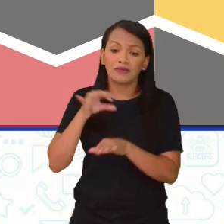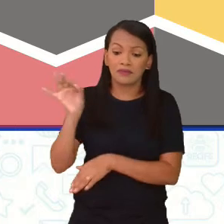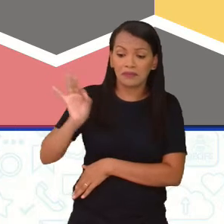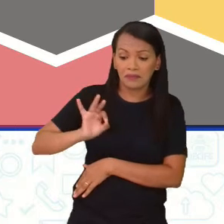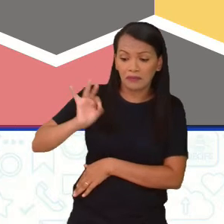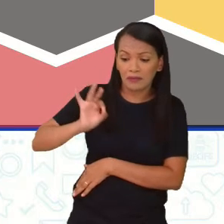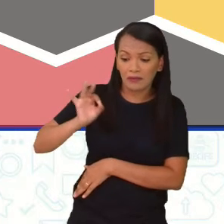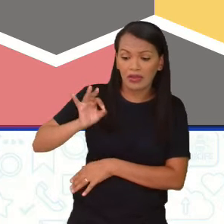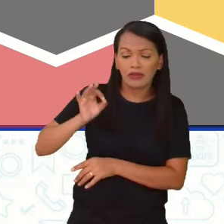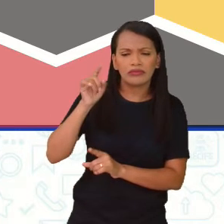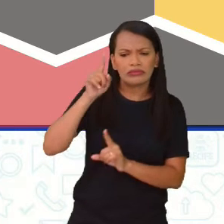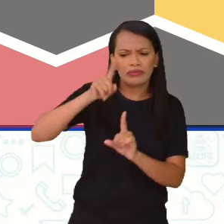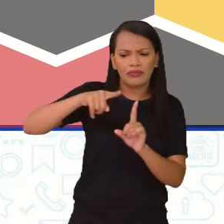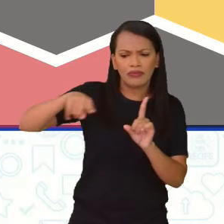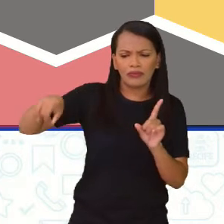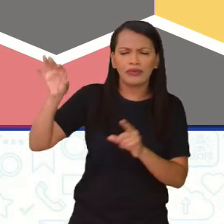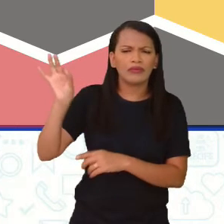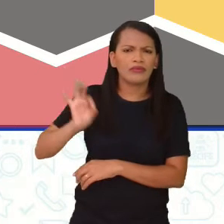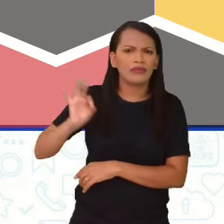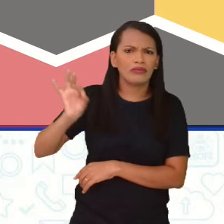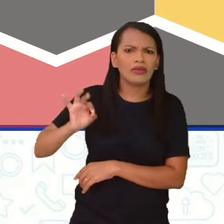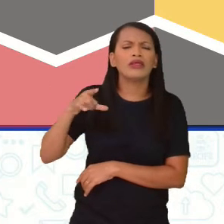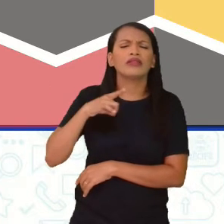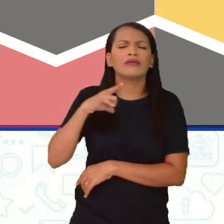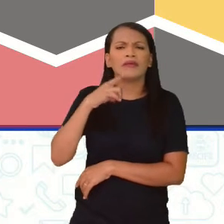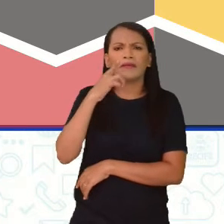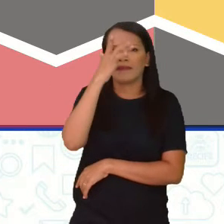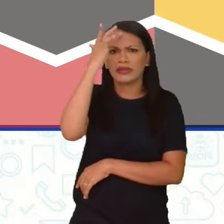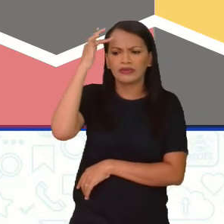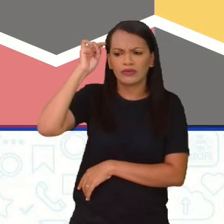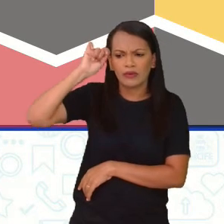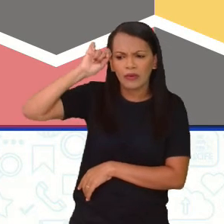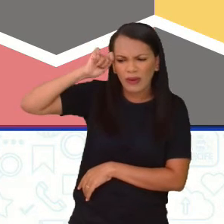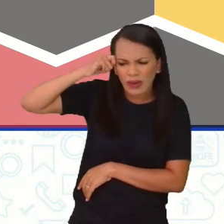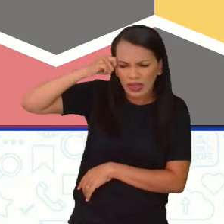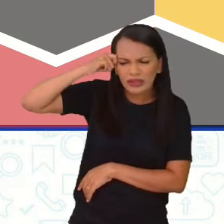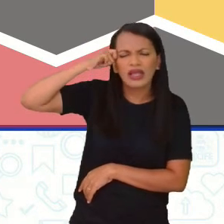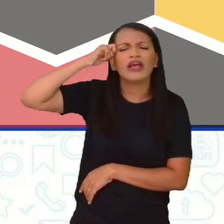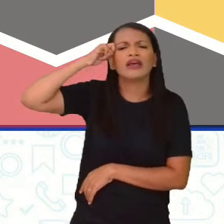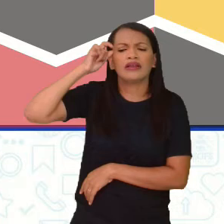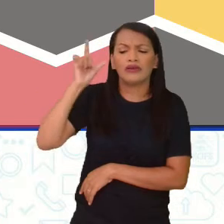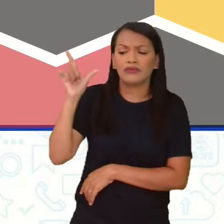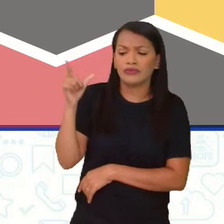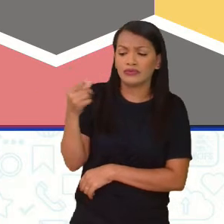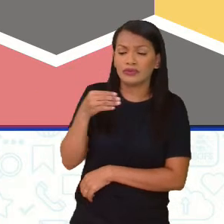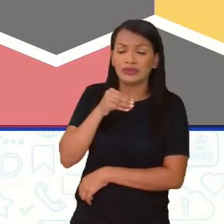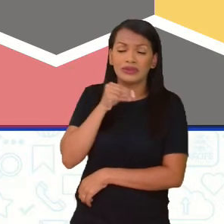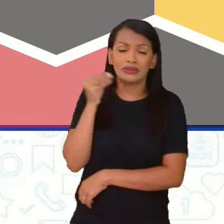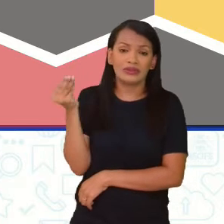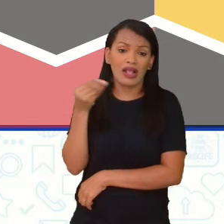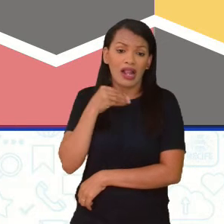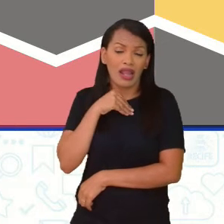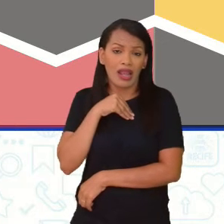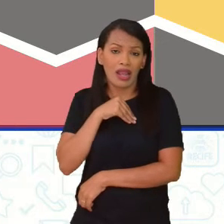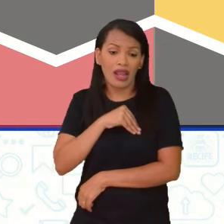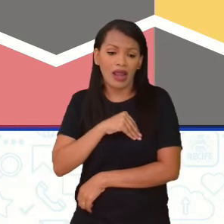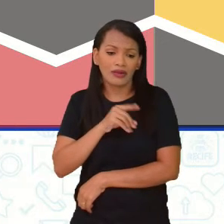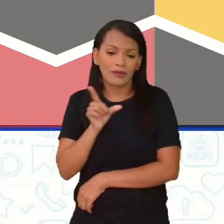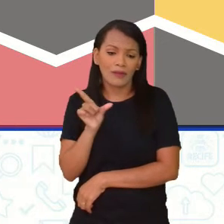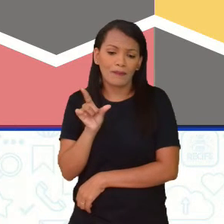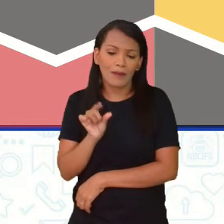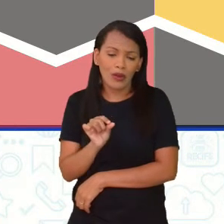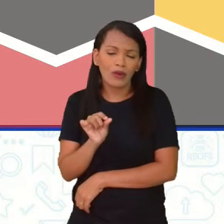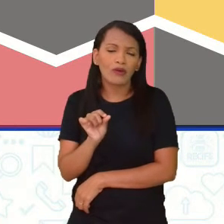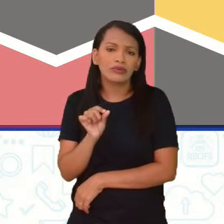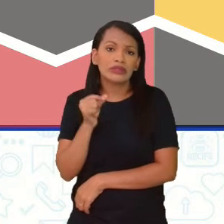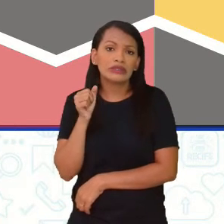Vanessa, que mostram que pessoas negras elas têm uma defasagem salarial em relação a pessoas brancas